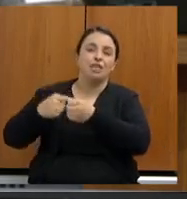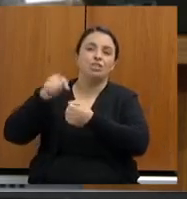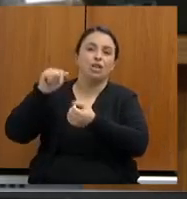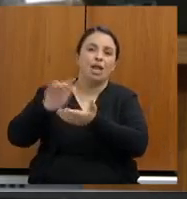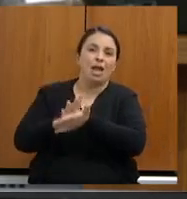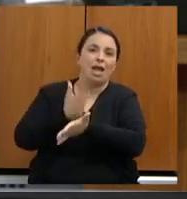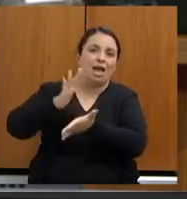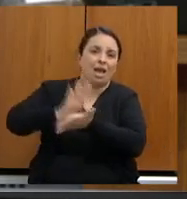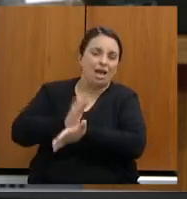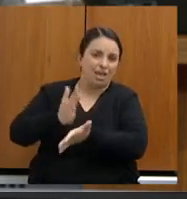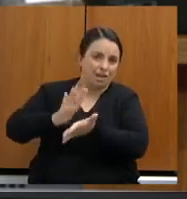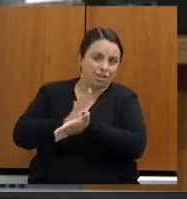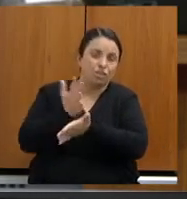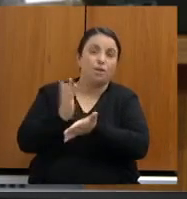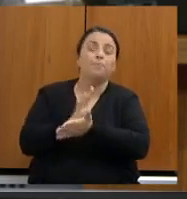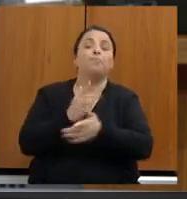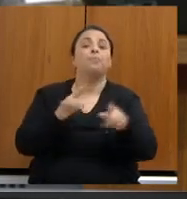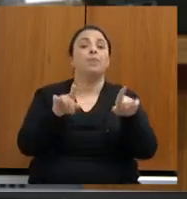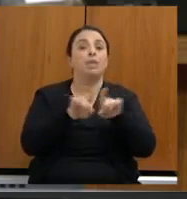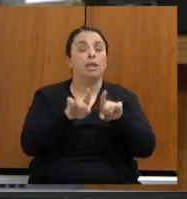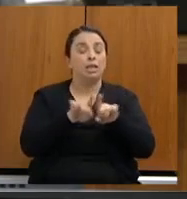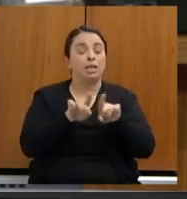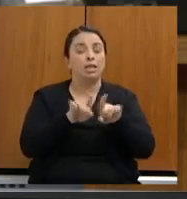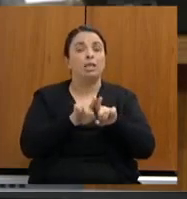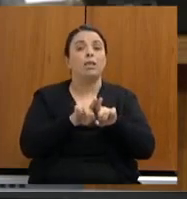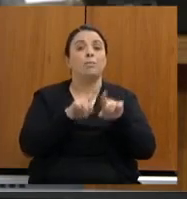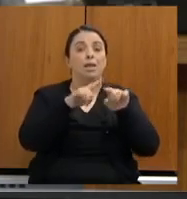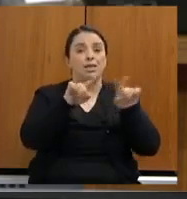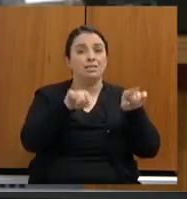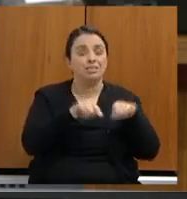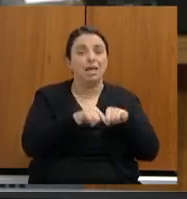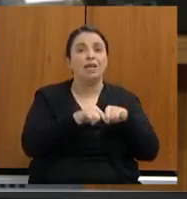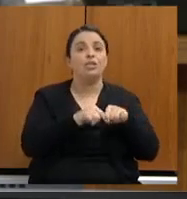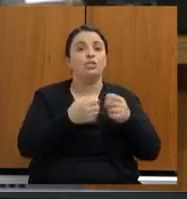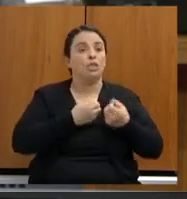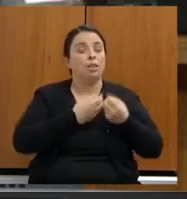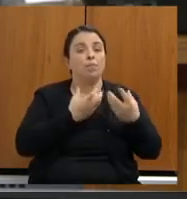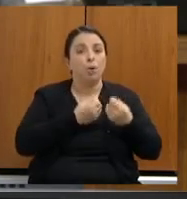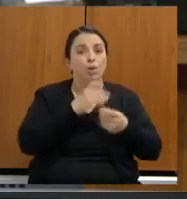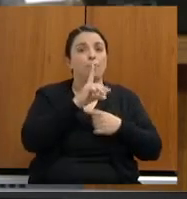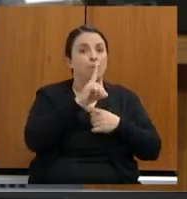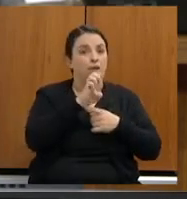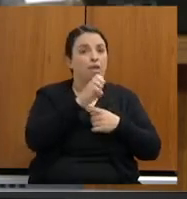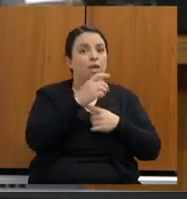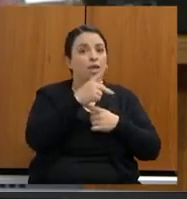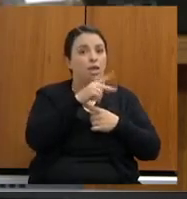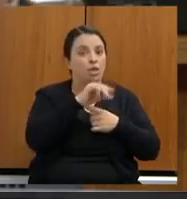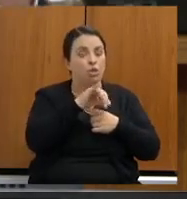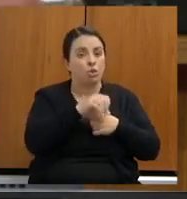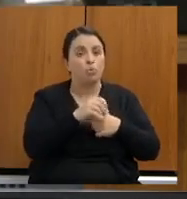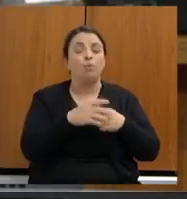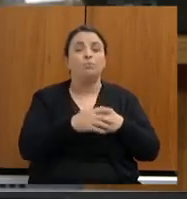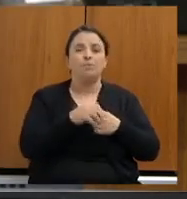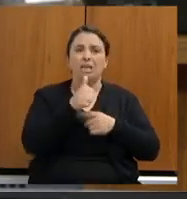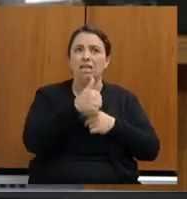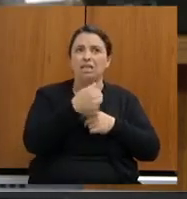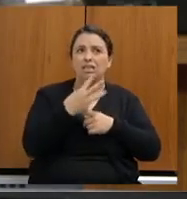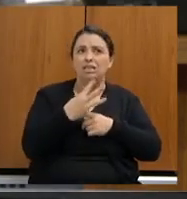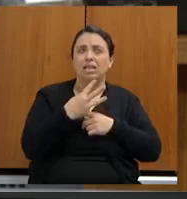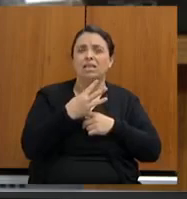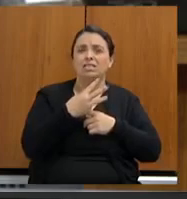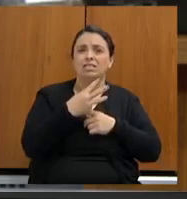de depoimento especial pode passar 13 unidades sendo os os lugares